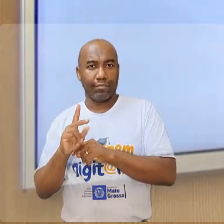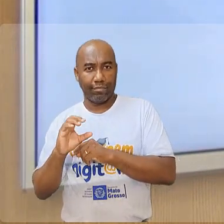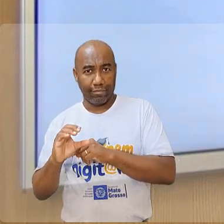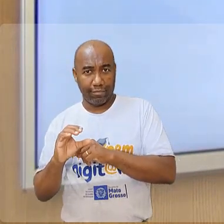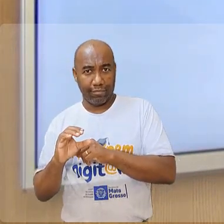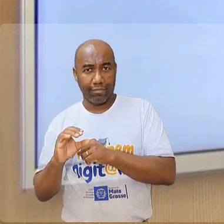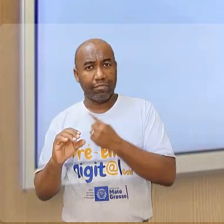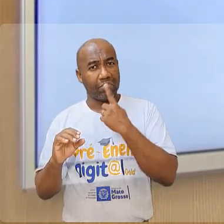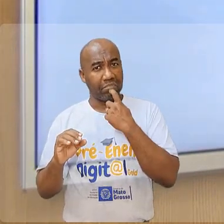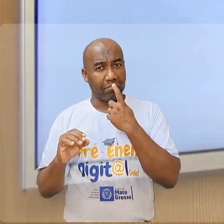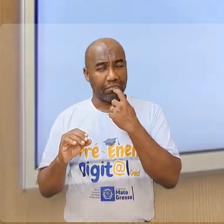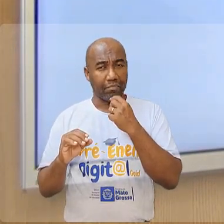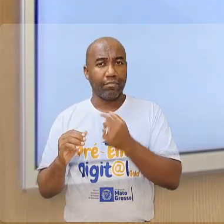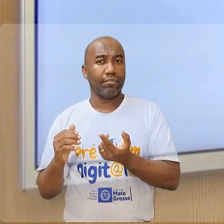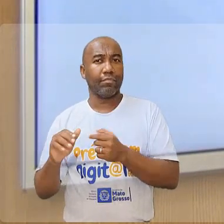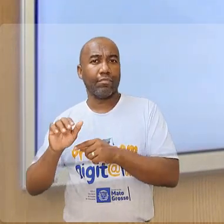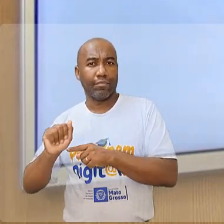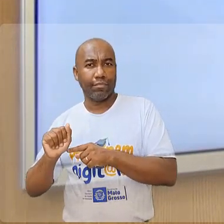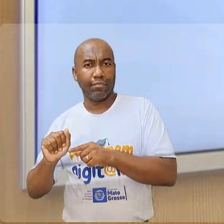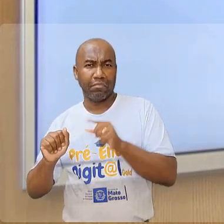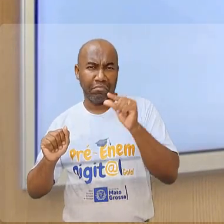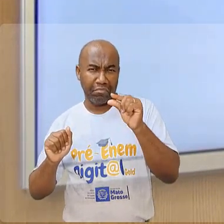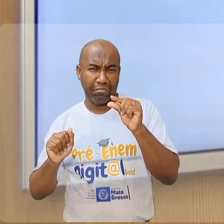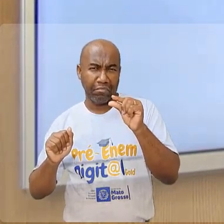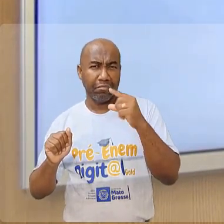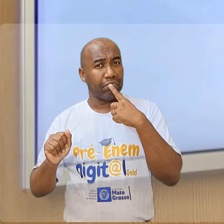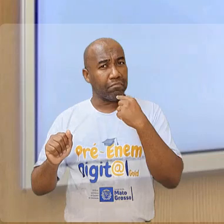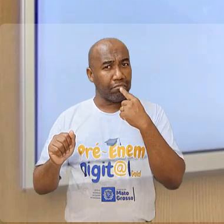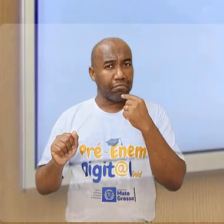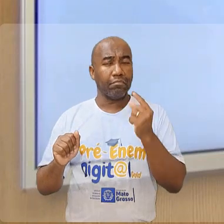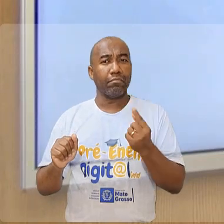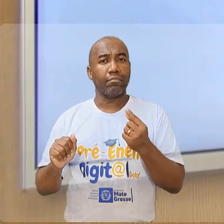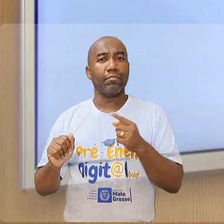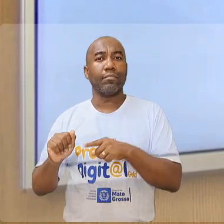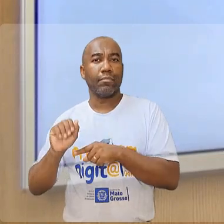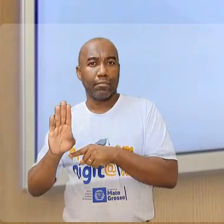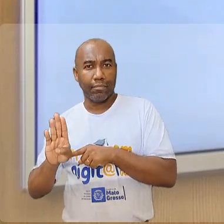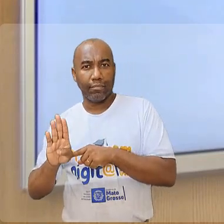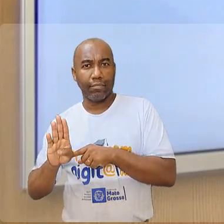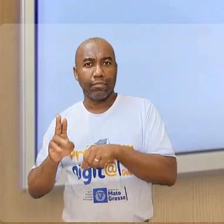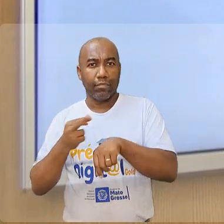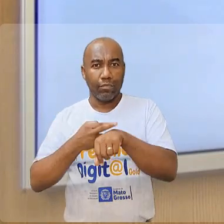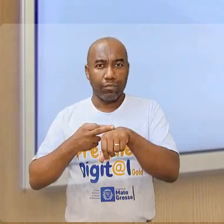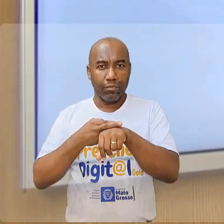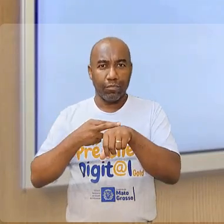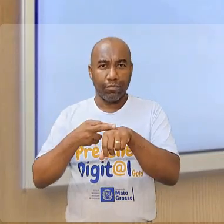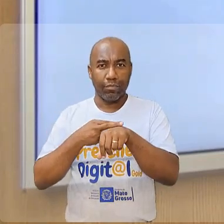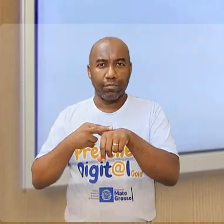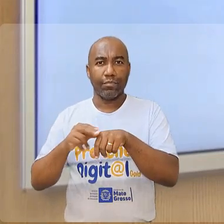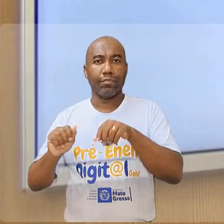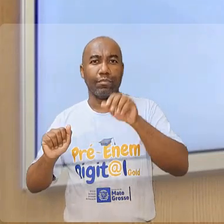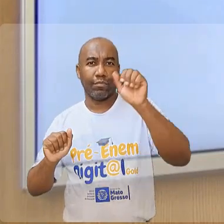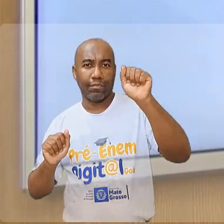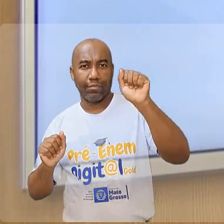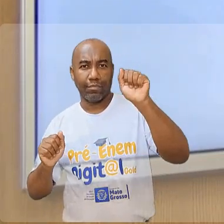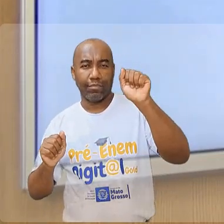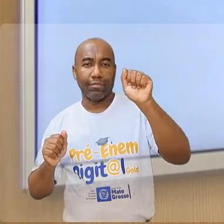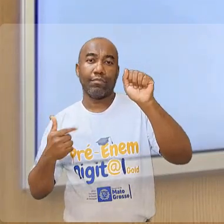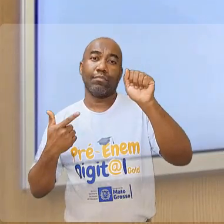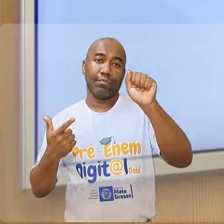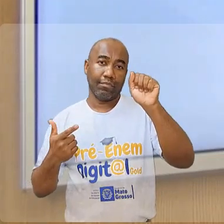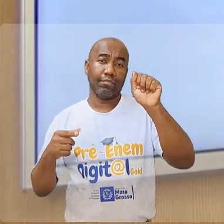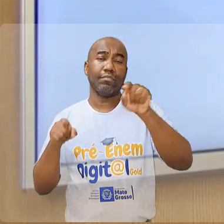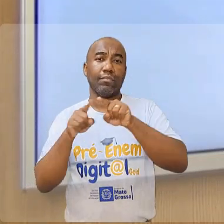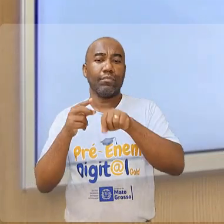vermelho ou para o ângulo abre uma pequenininho também vermelho o ângulo B é roxo É para que o ângulo a do